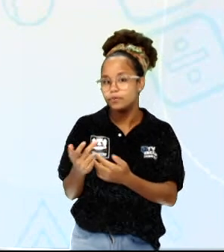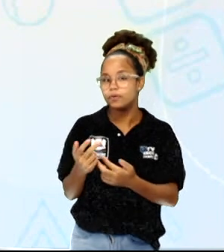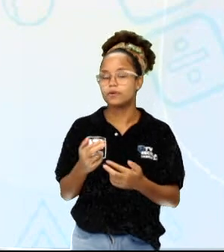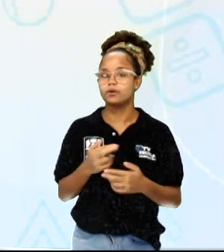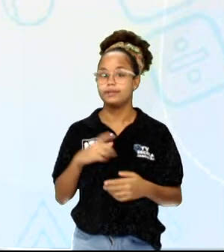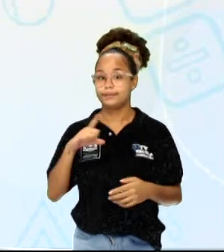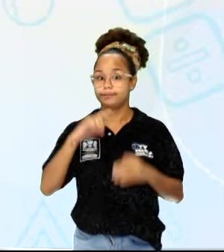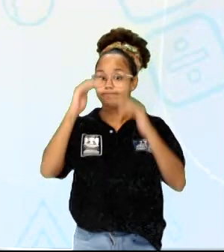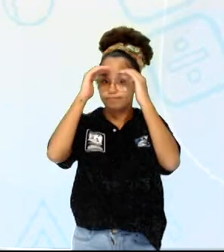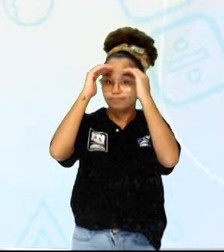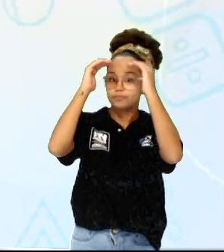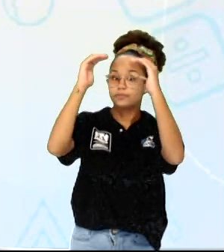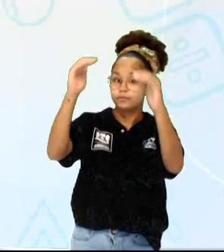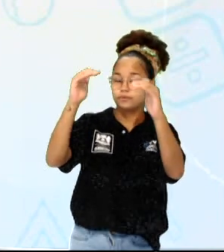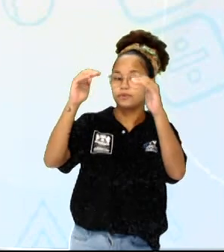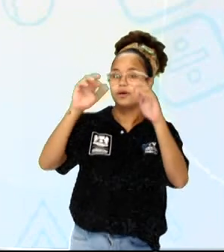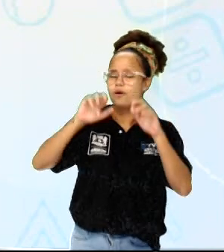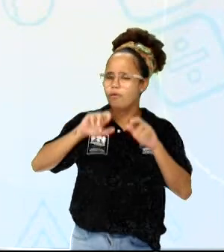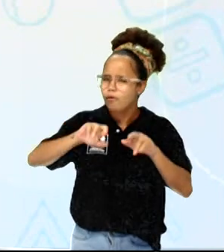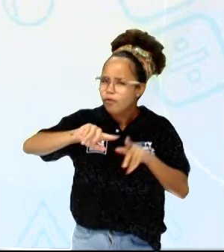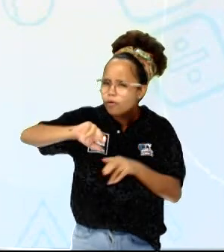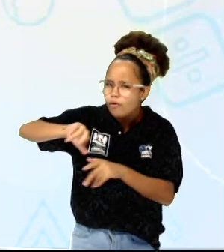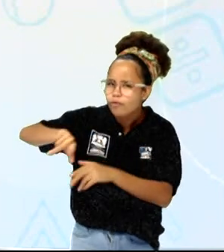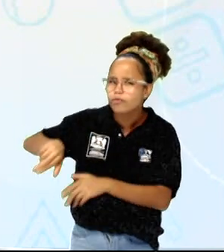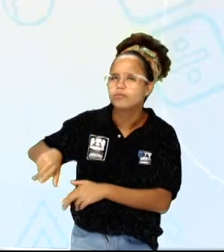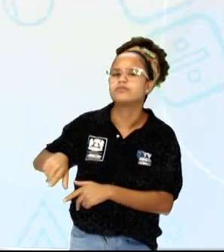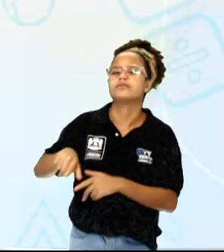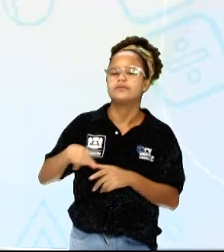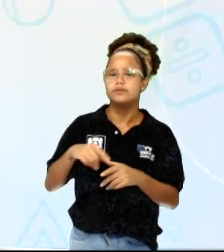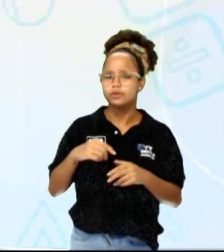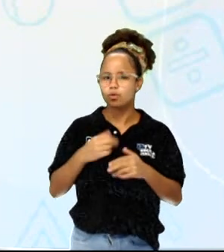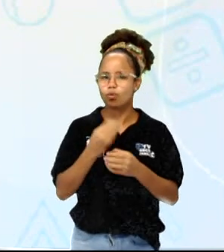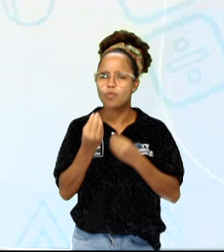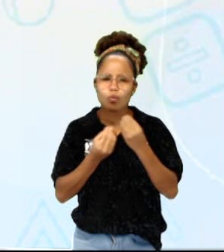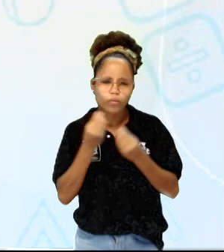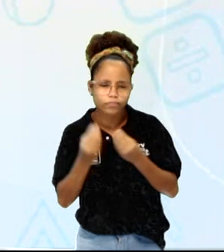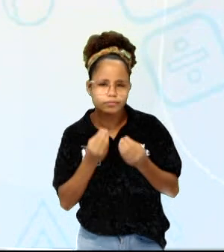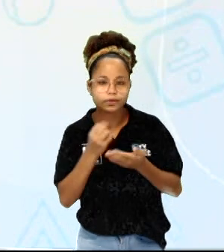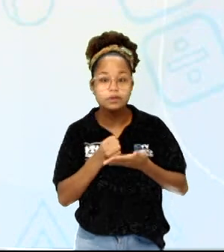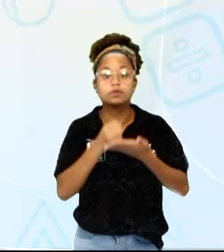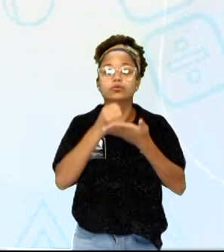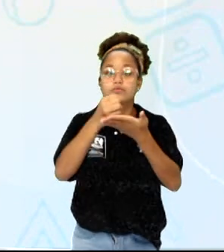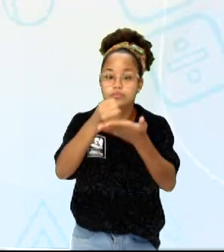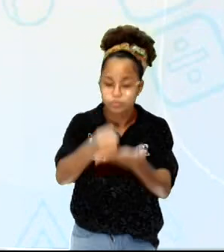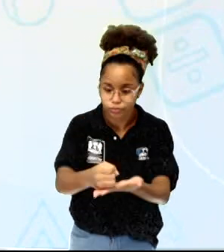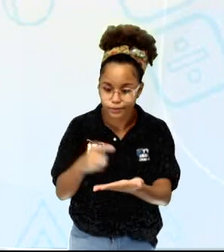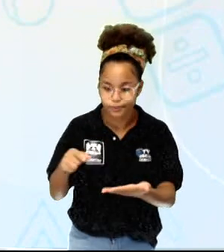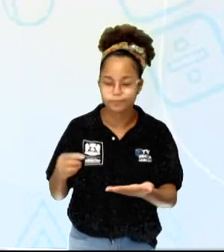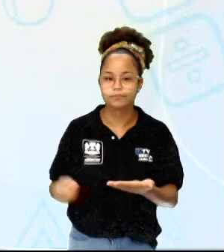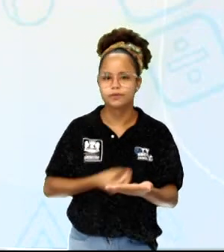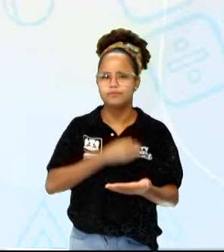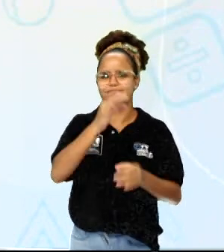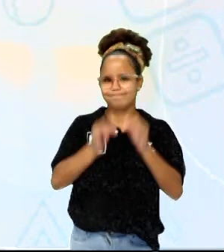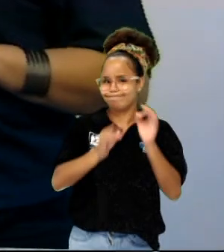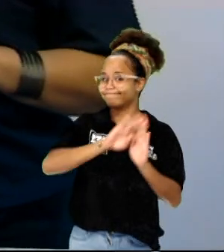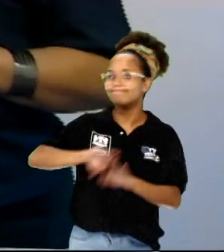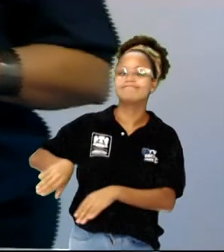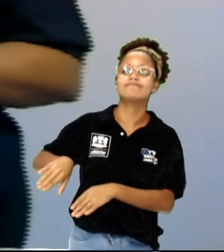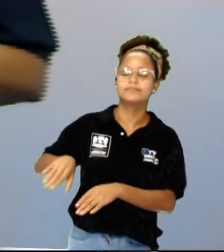respeitando as diversidades e as diferenças de forma a contribuir com a superação das injustiças